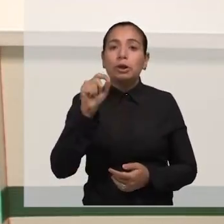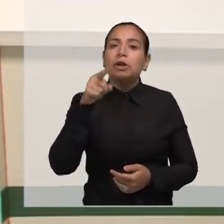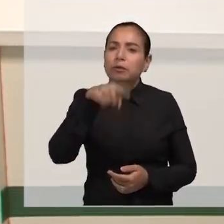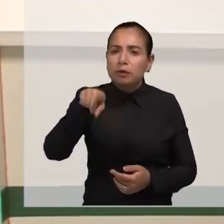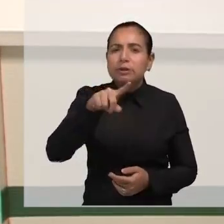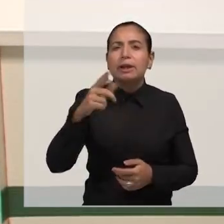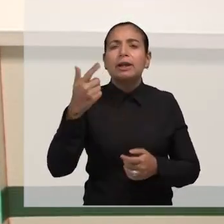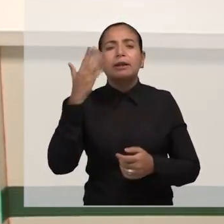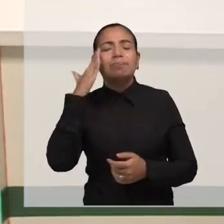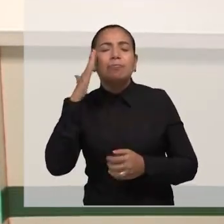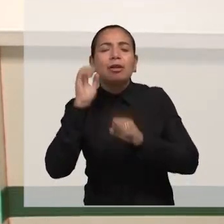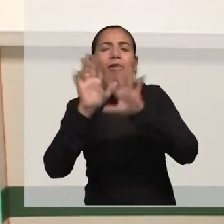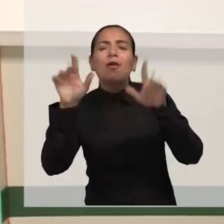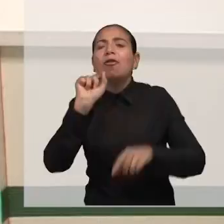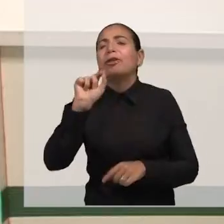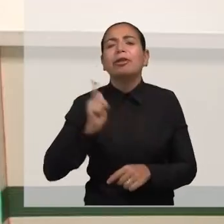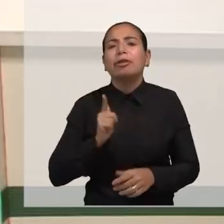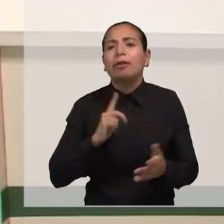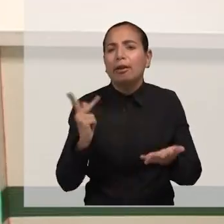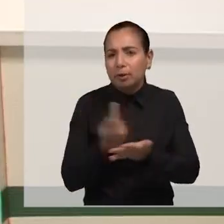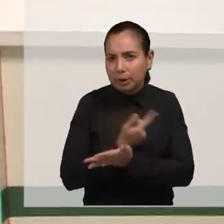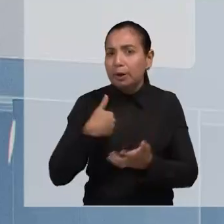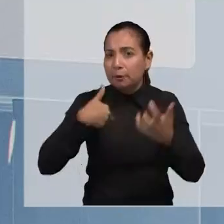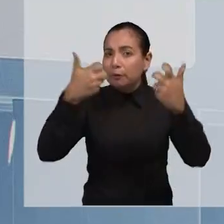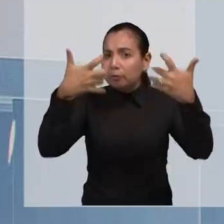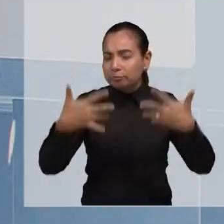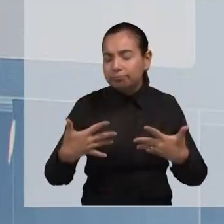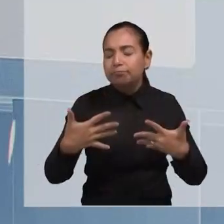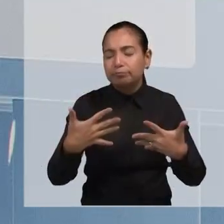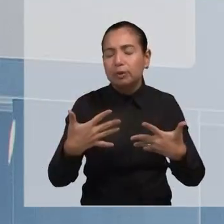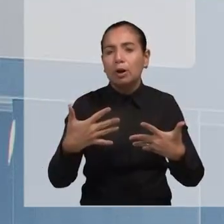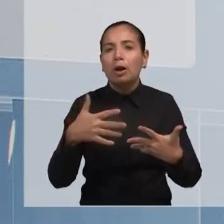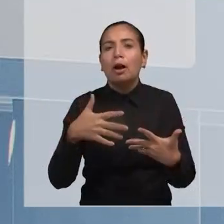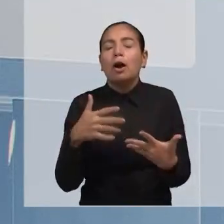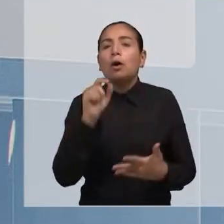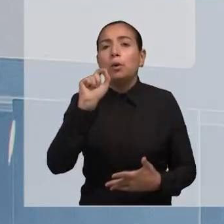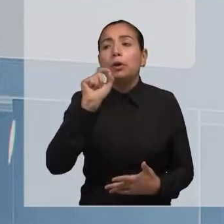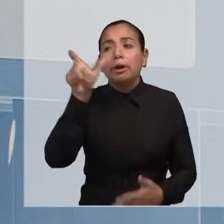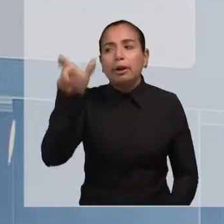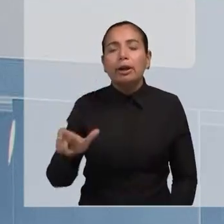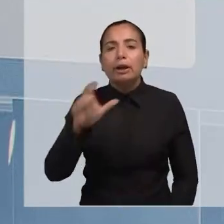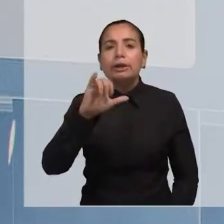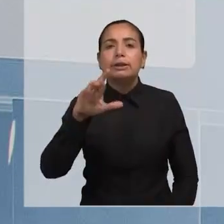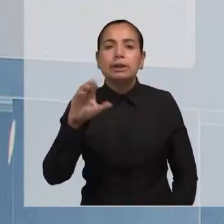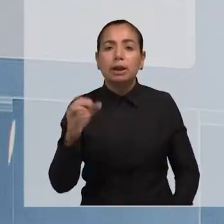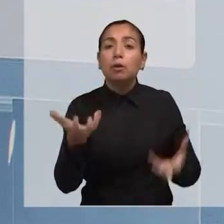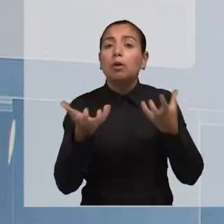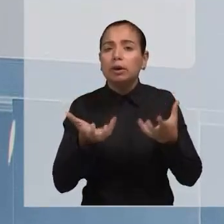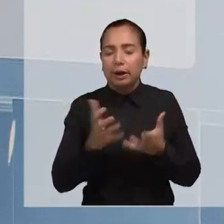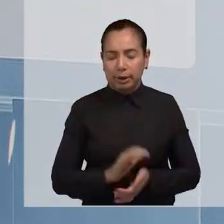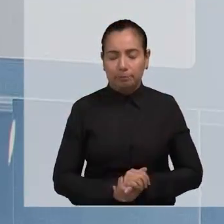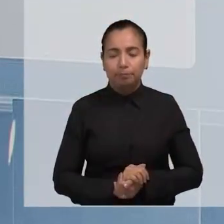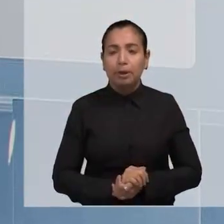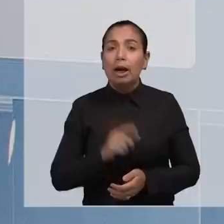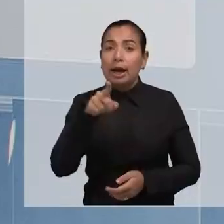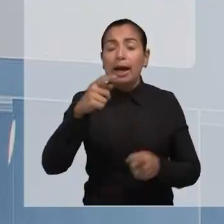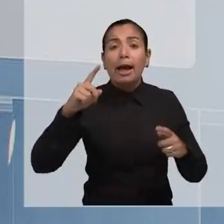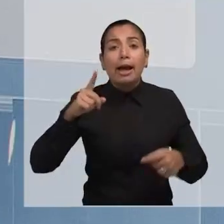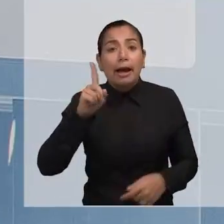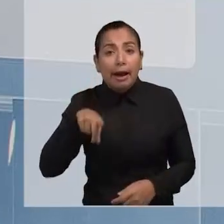entender o que é que está acontecendo, bem claro nas palavras do Ciro, né? É importante você ver